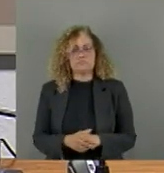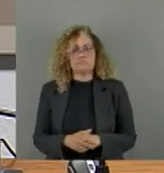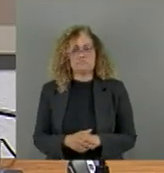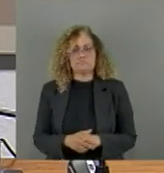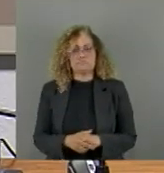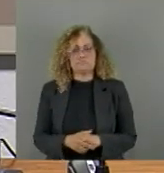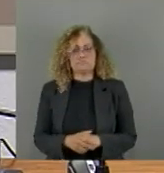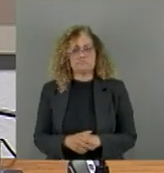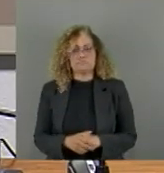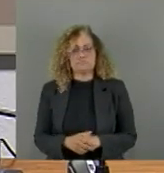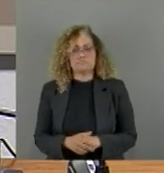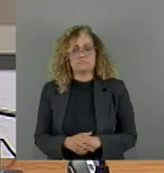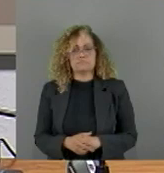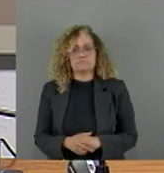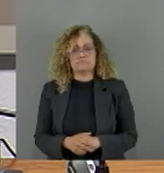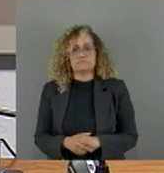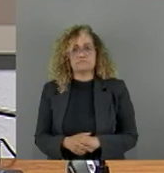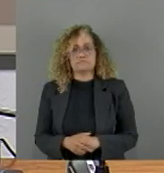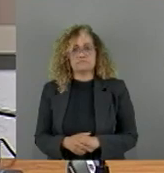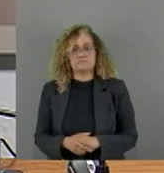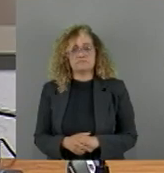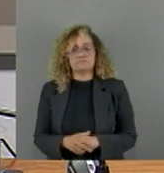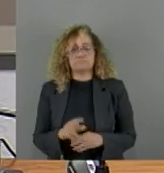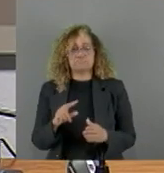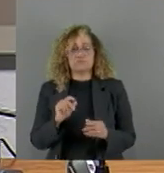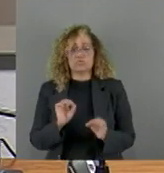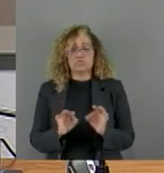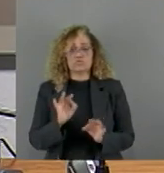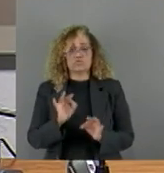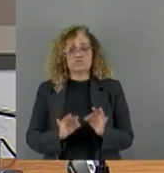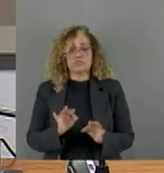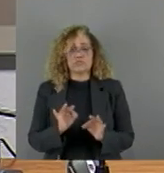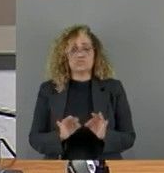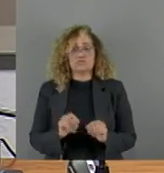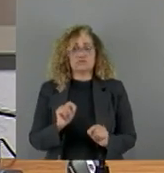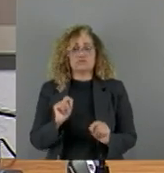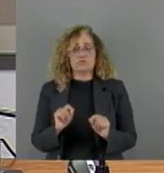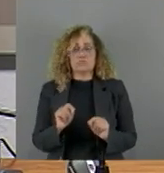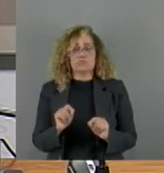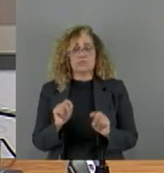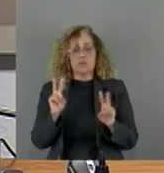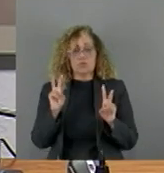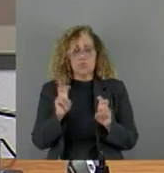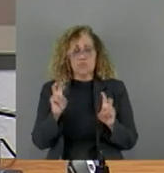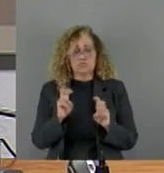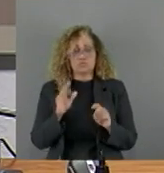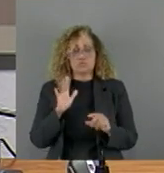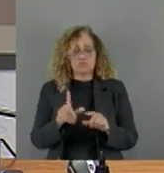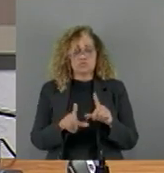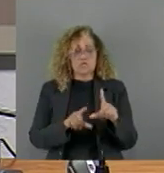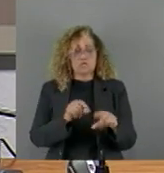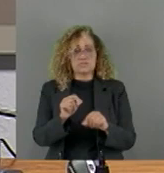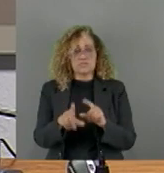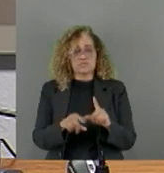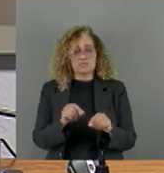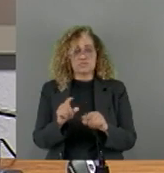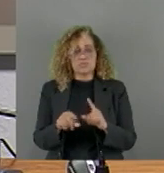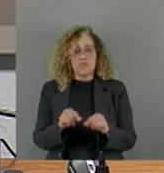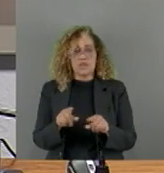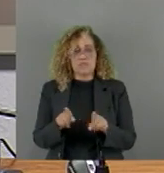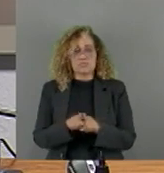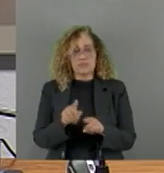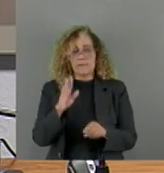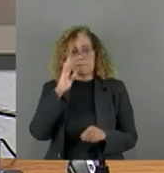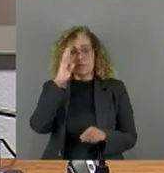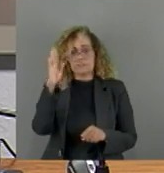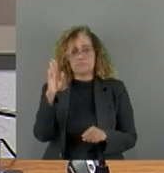E a justificativa é de que esse assunto foi selecionado como a principal